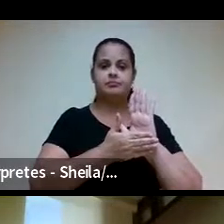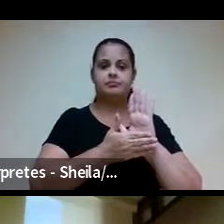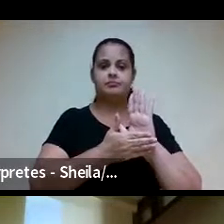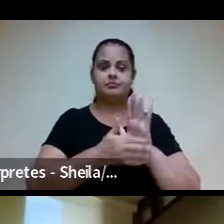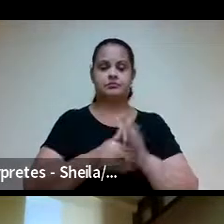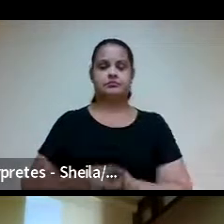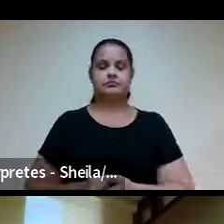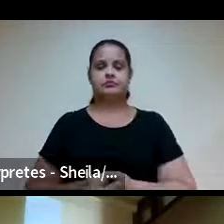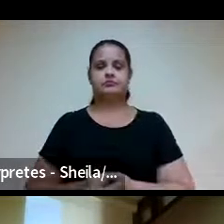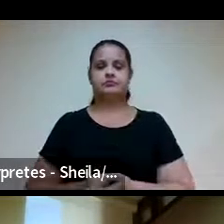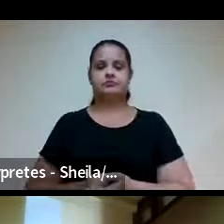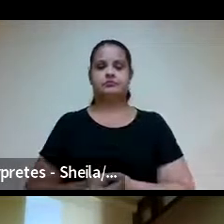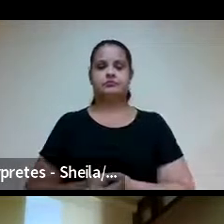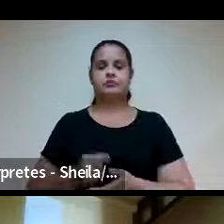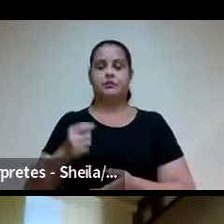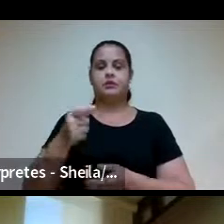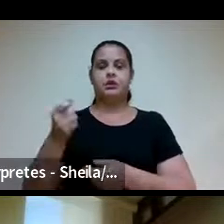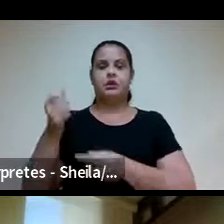parte autora.